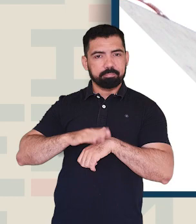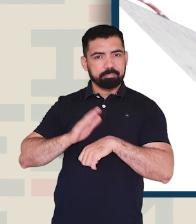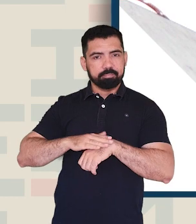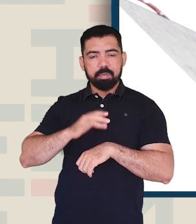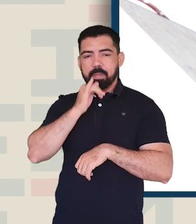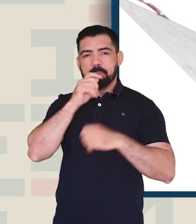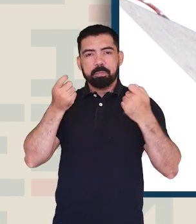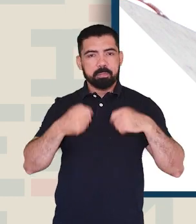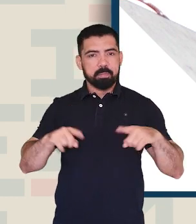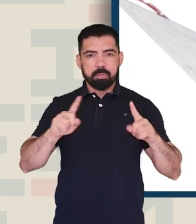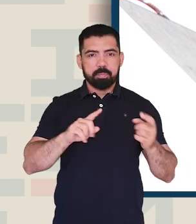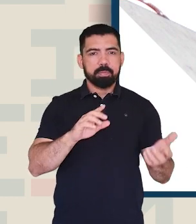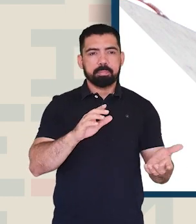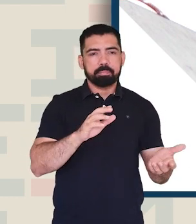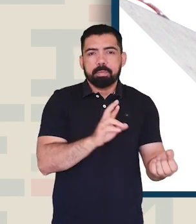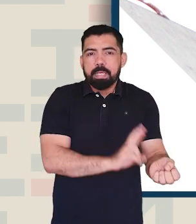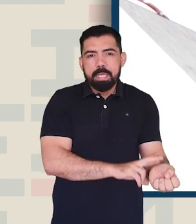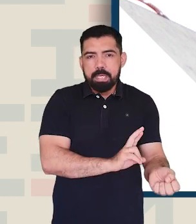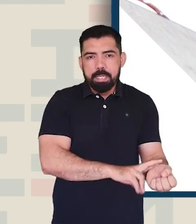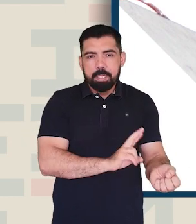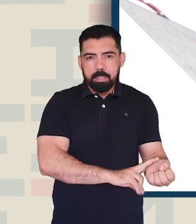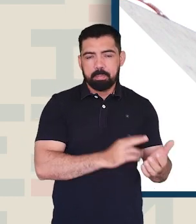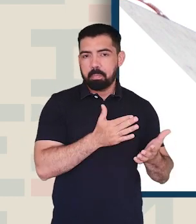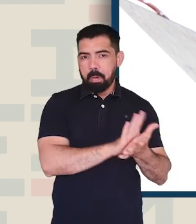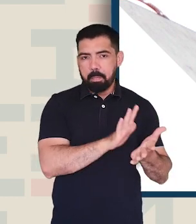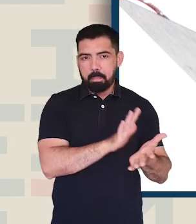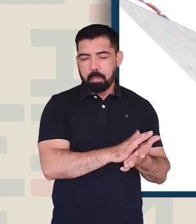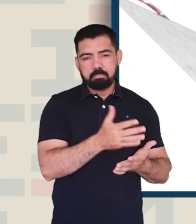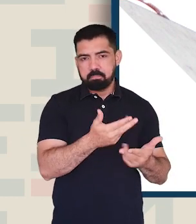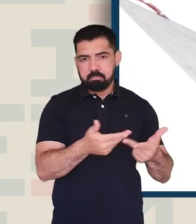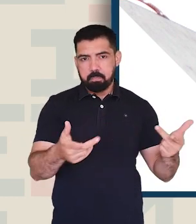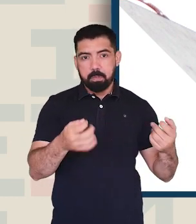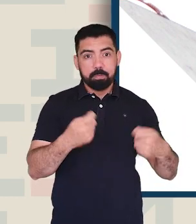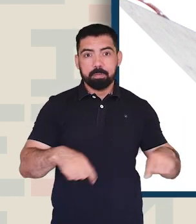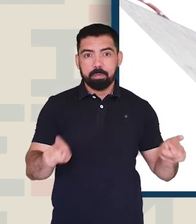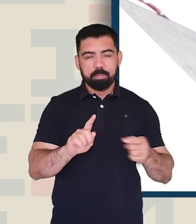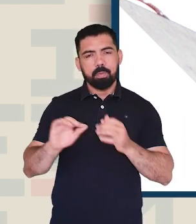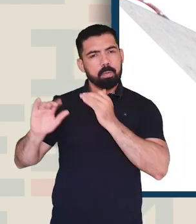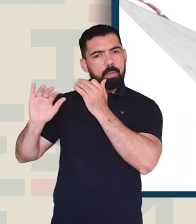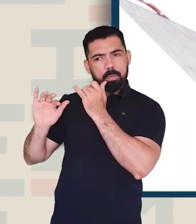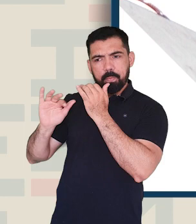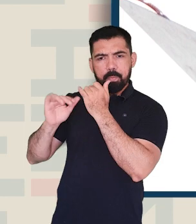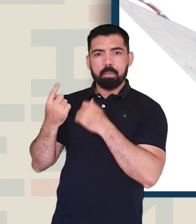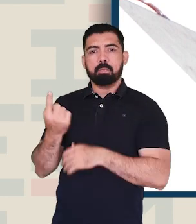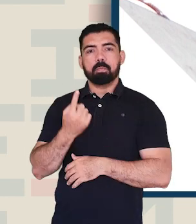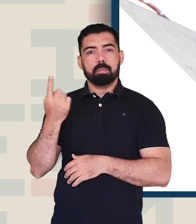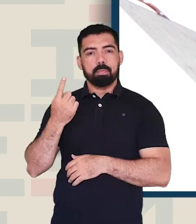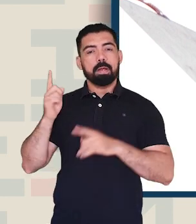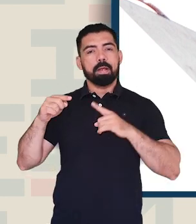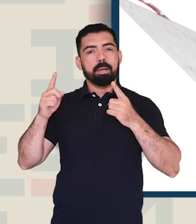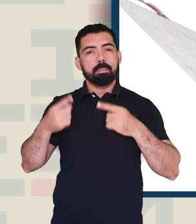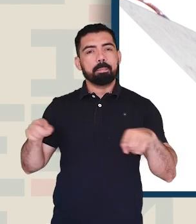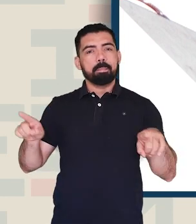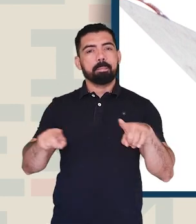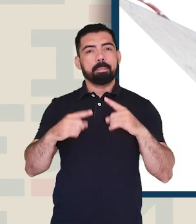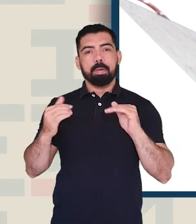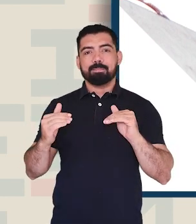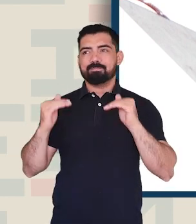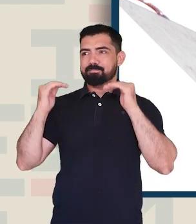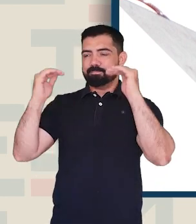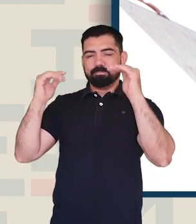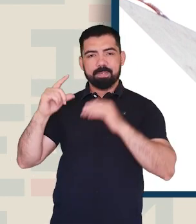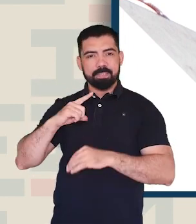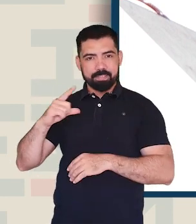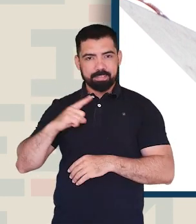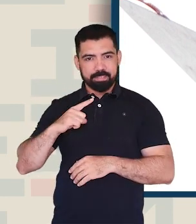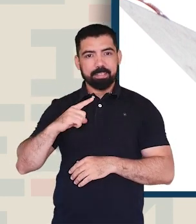não precisa do acompanhamento, né? Então, a melodia, eu digo sempre que ela está no topo da